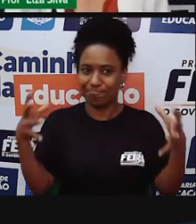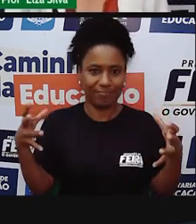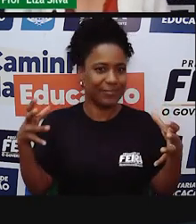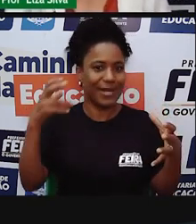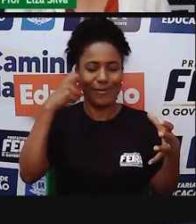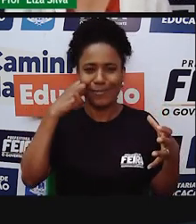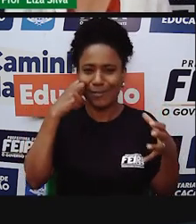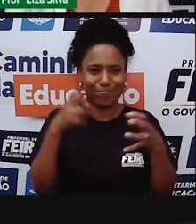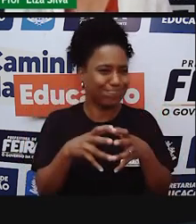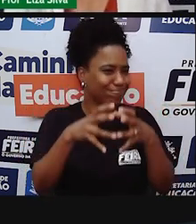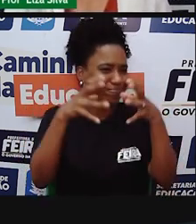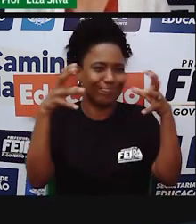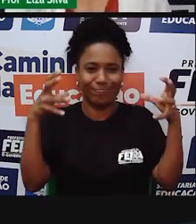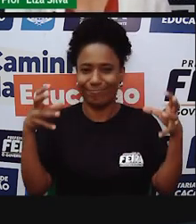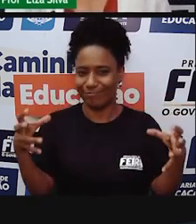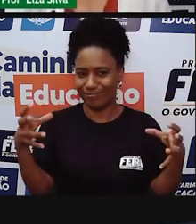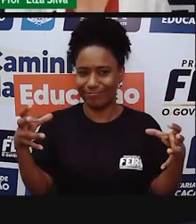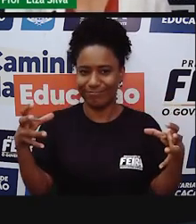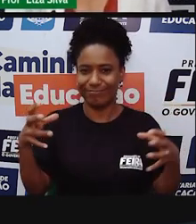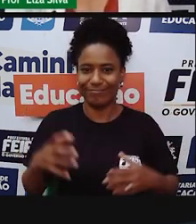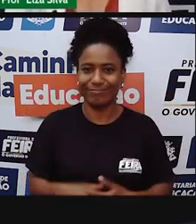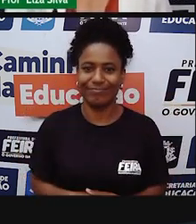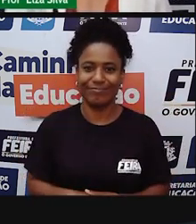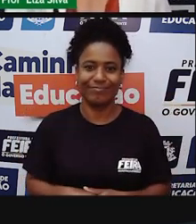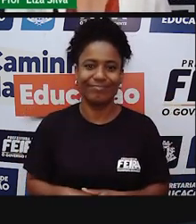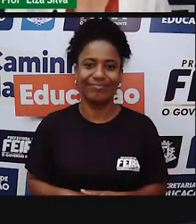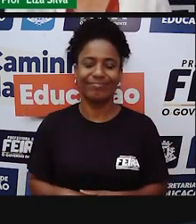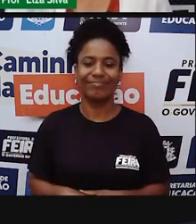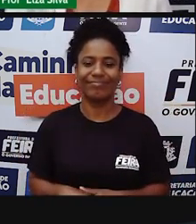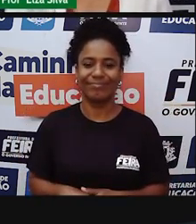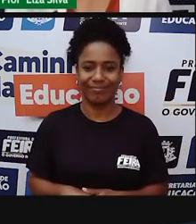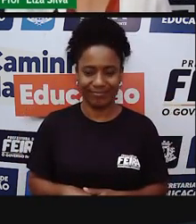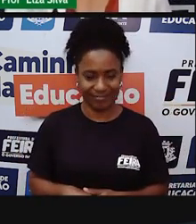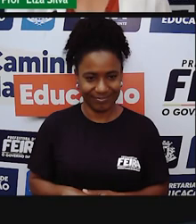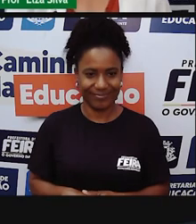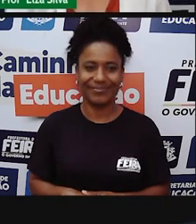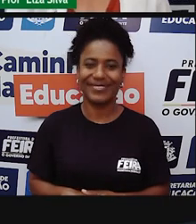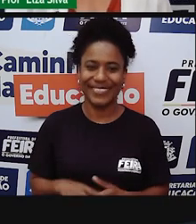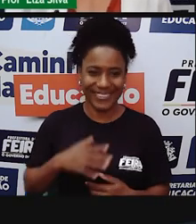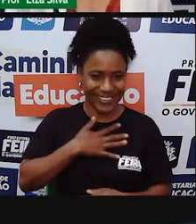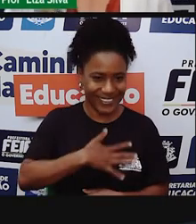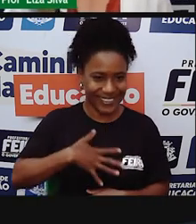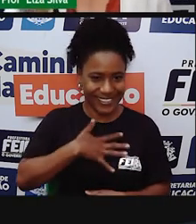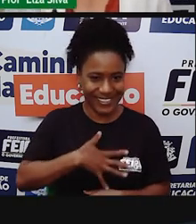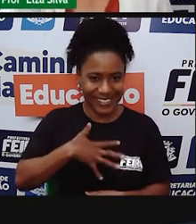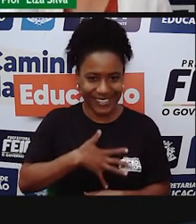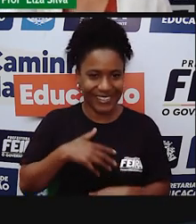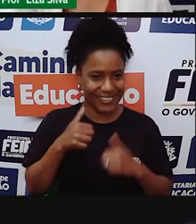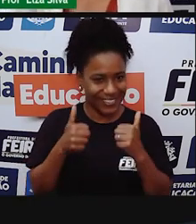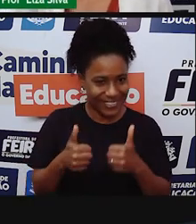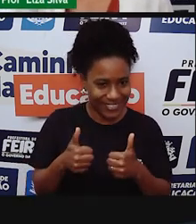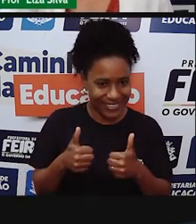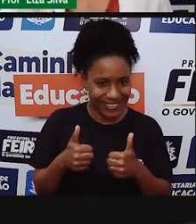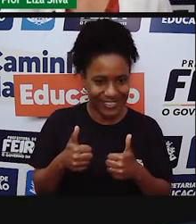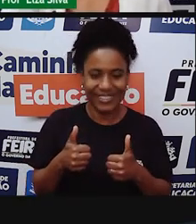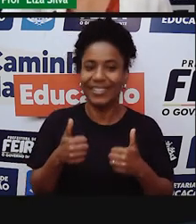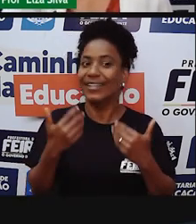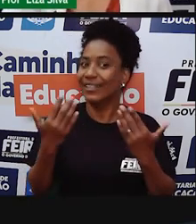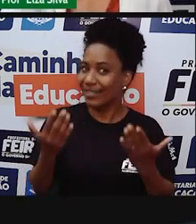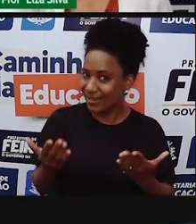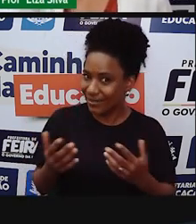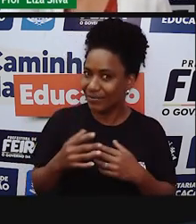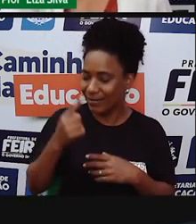família adotiva. Ok, students? Did you like it? Você gostou? Lembrando, a partir